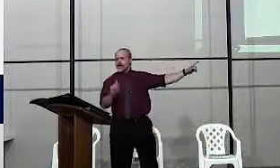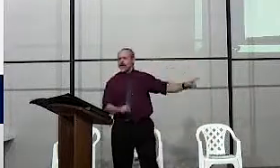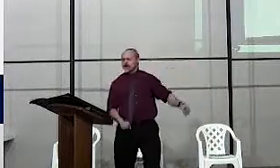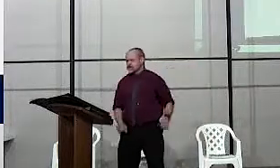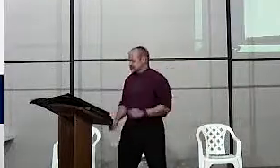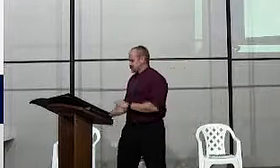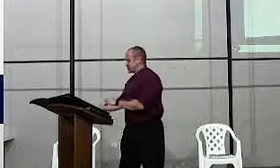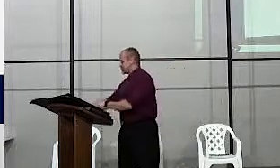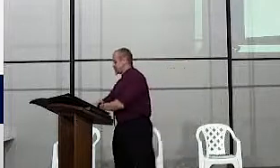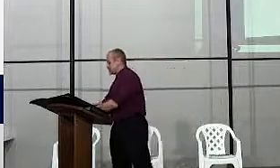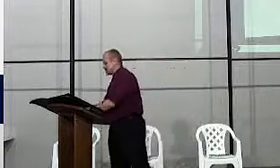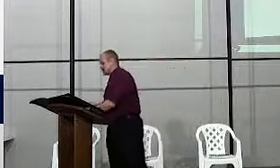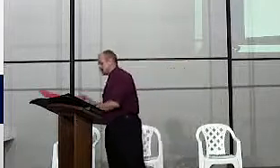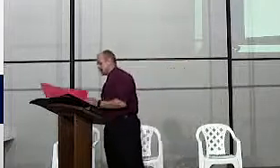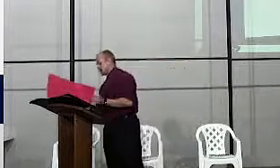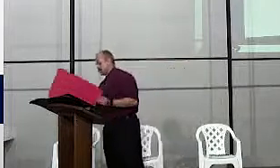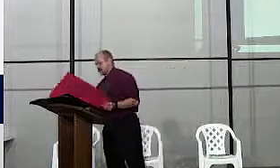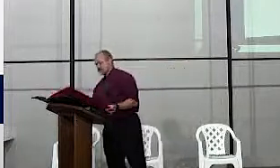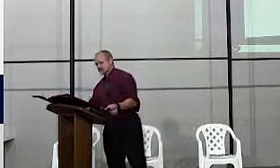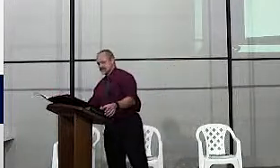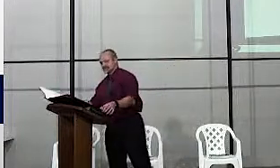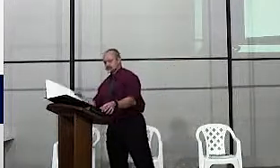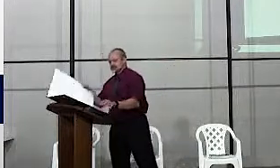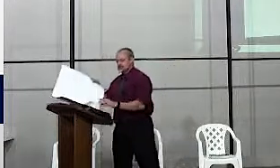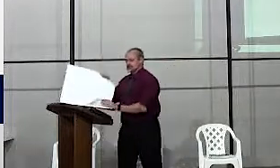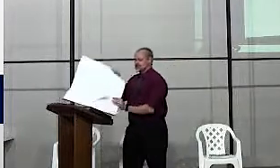que é?